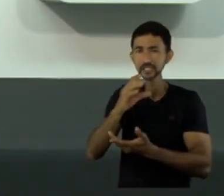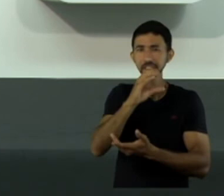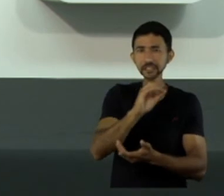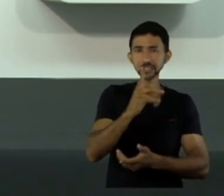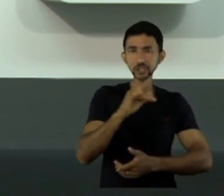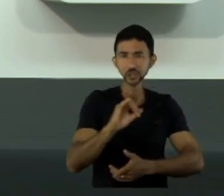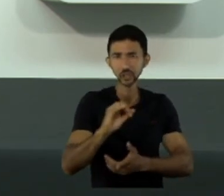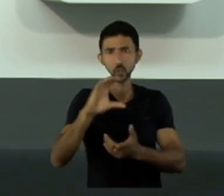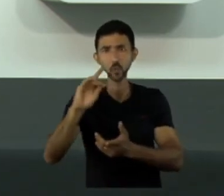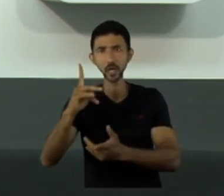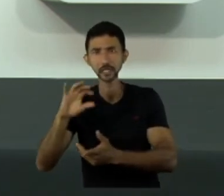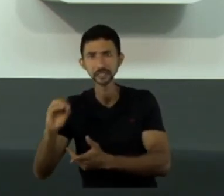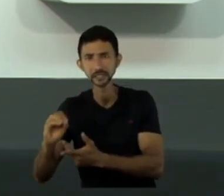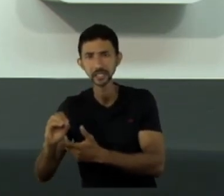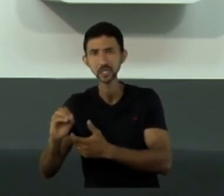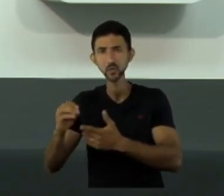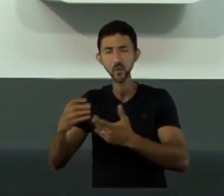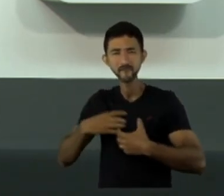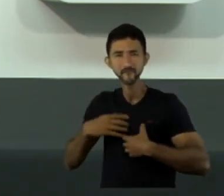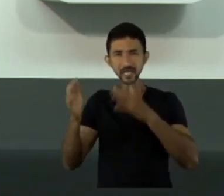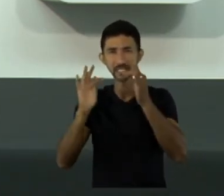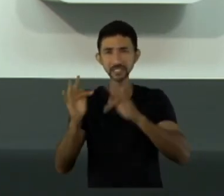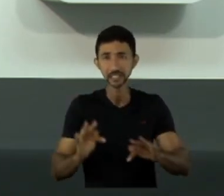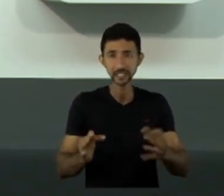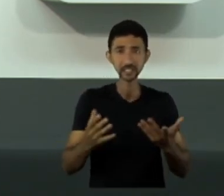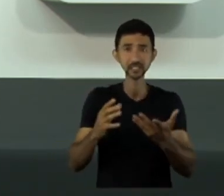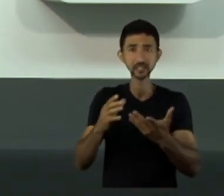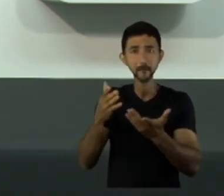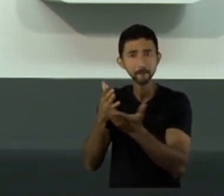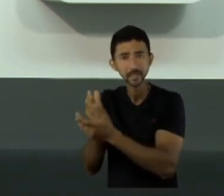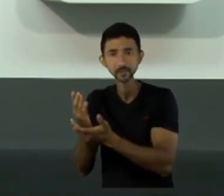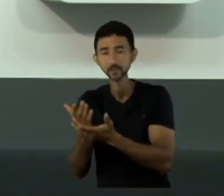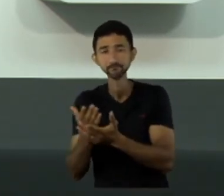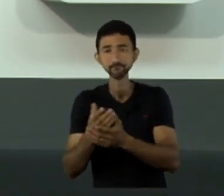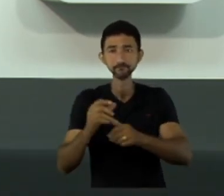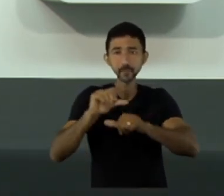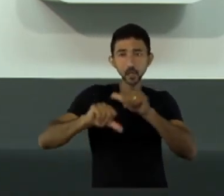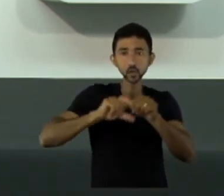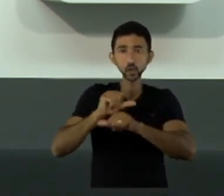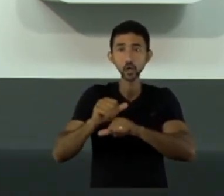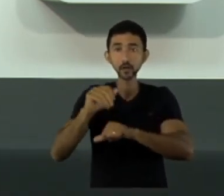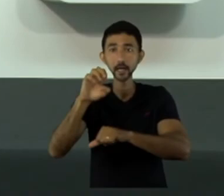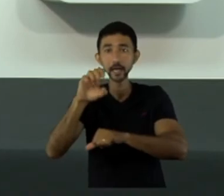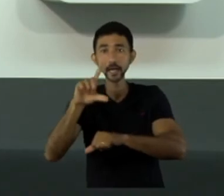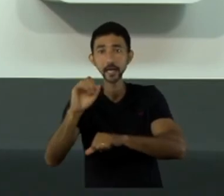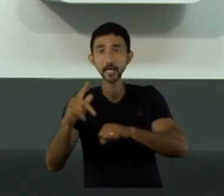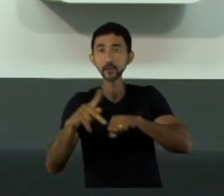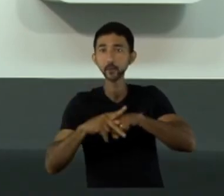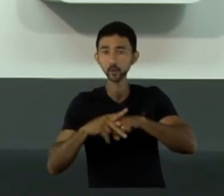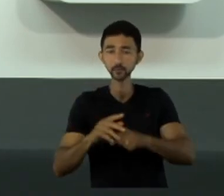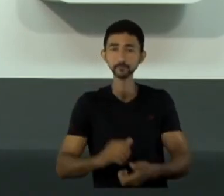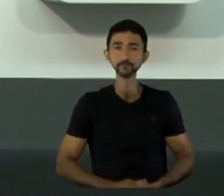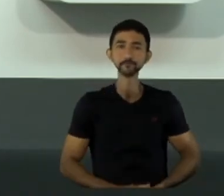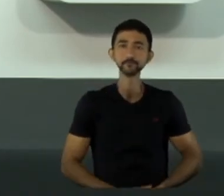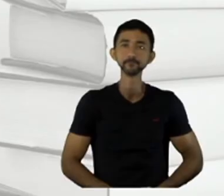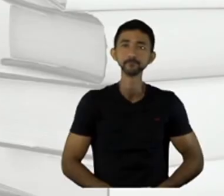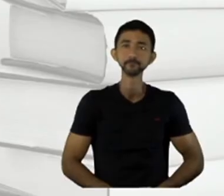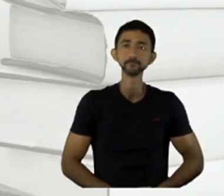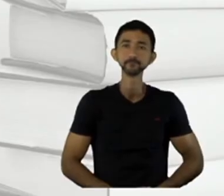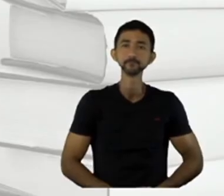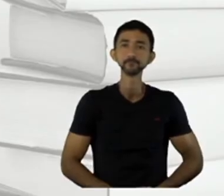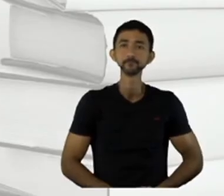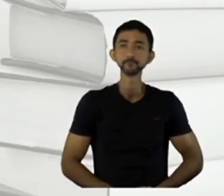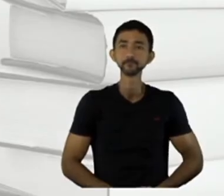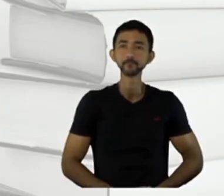Chico novamente, Chico ficou feliz, Chico passou de ano, a gente substitui pelo pronome ele. Outra